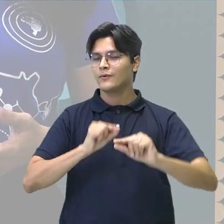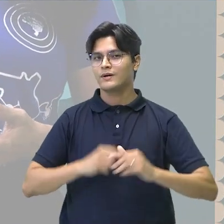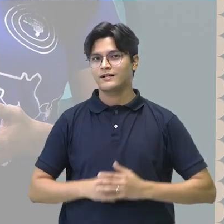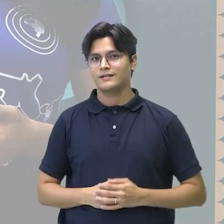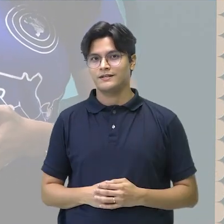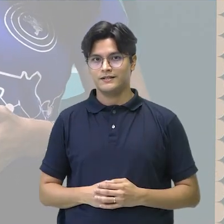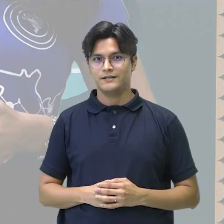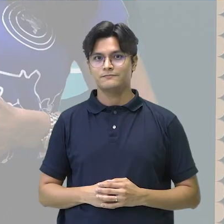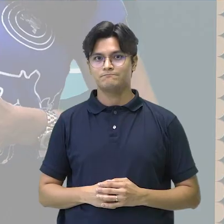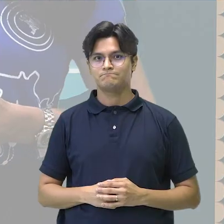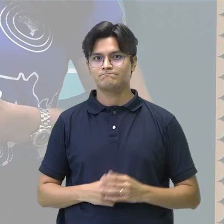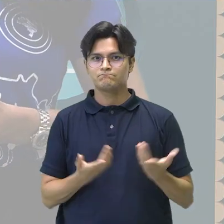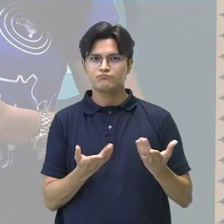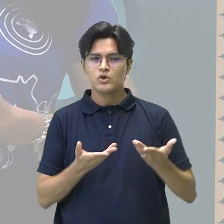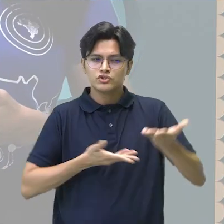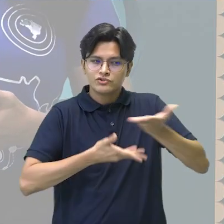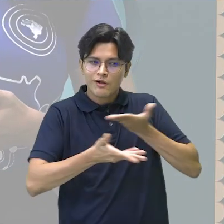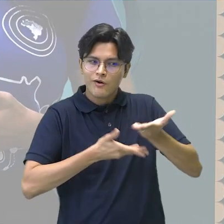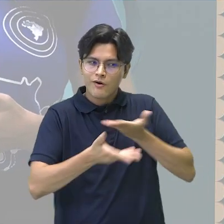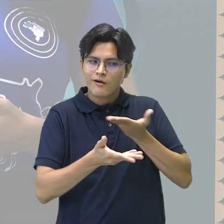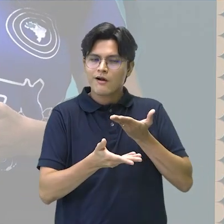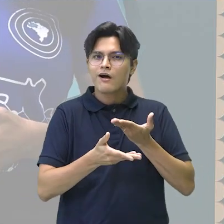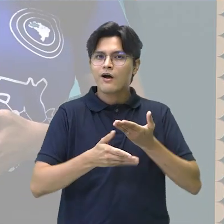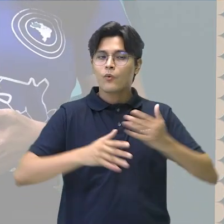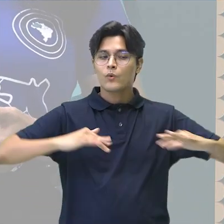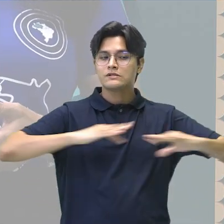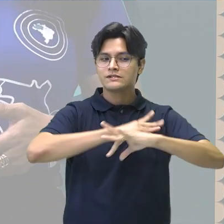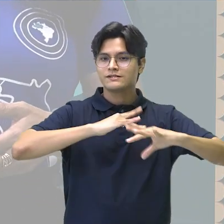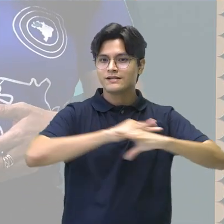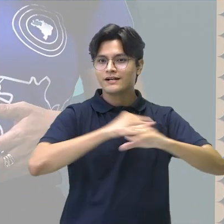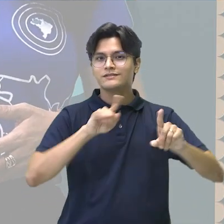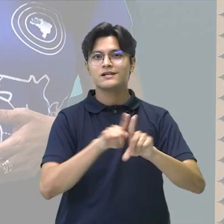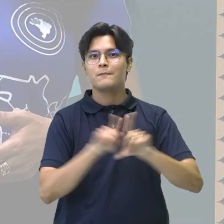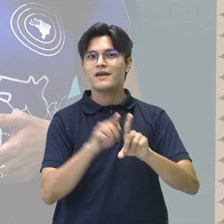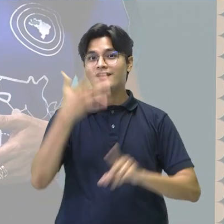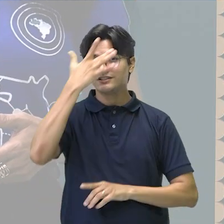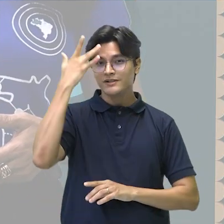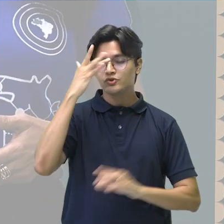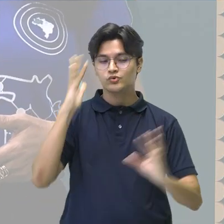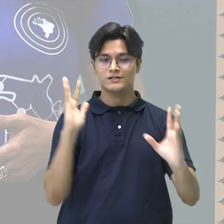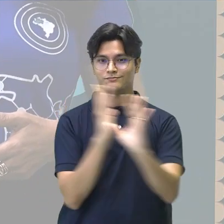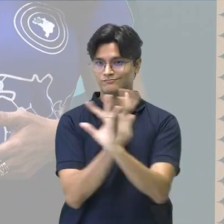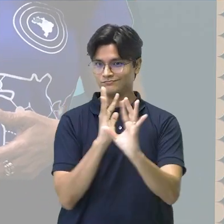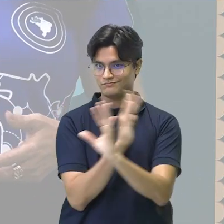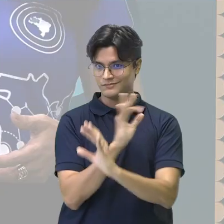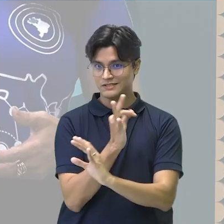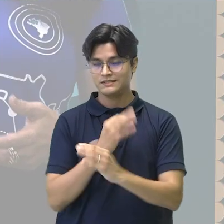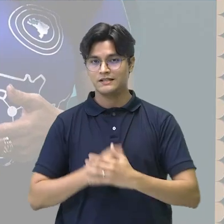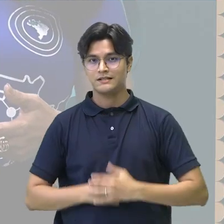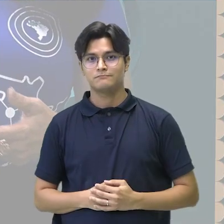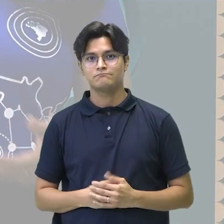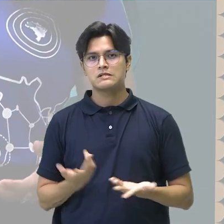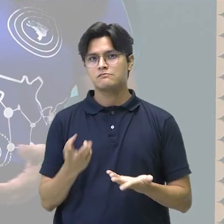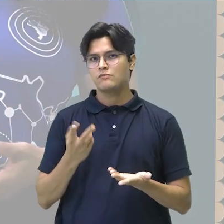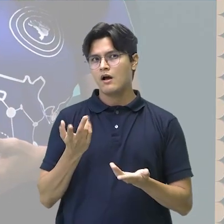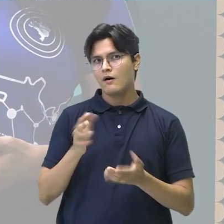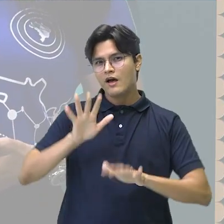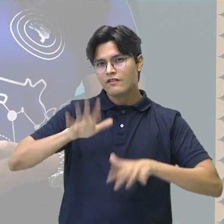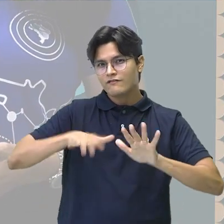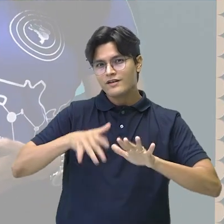a cidade e com as pessoas que circulam por elas, muitas vezes abordando temas